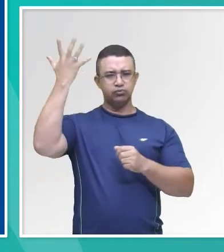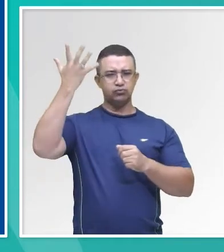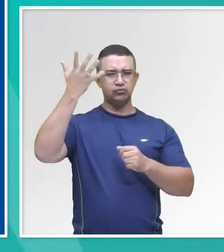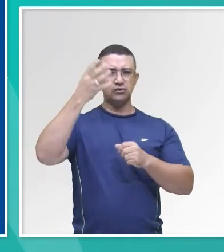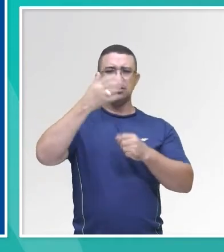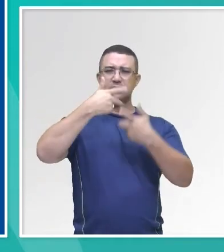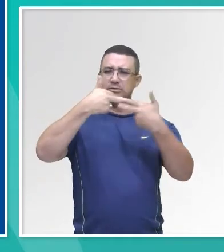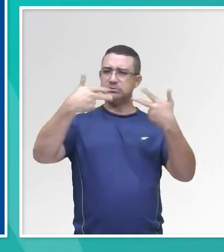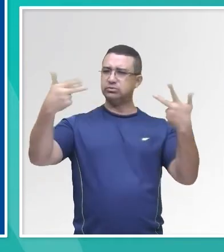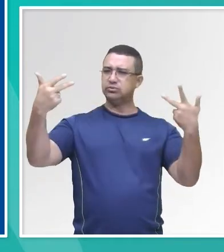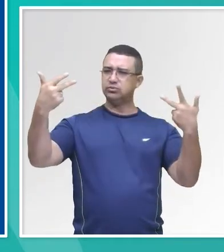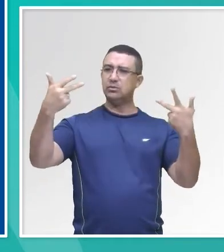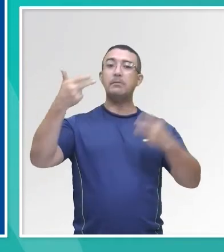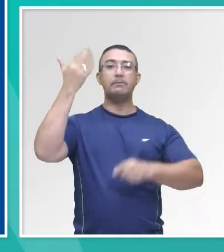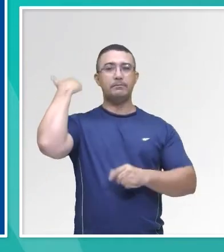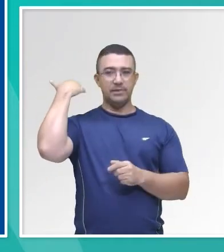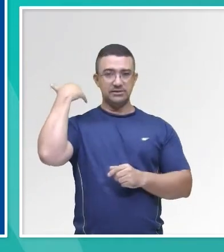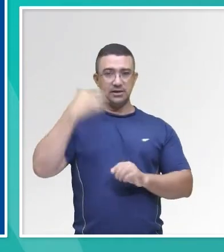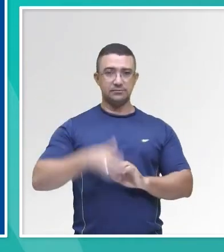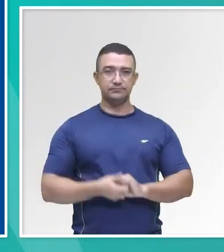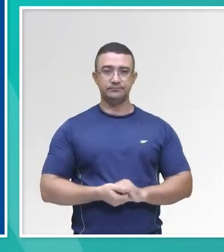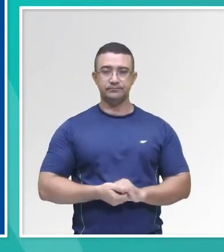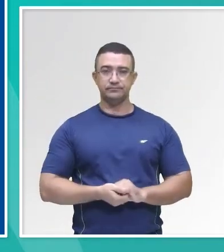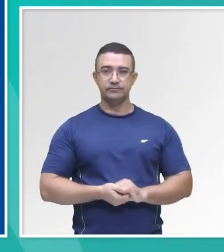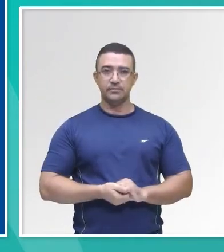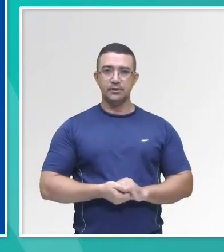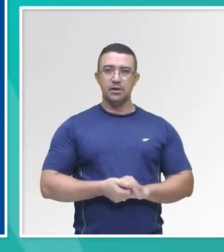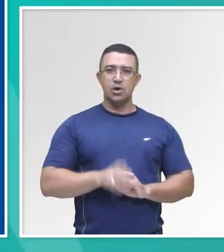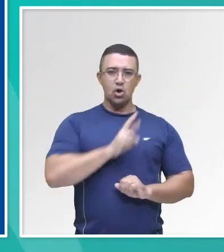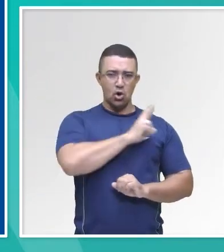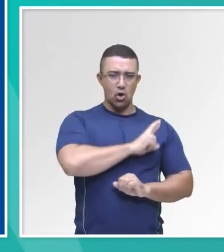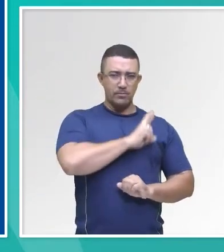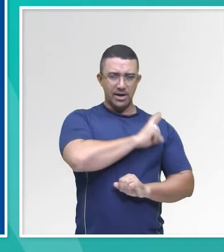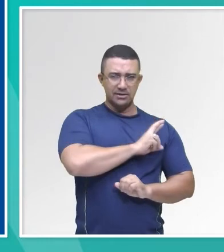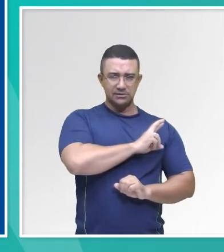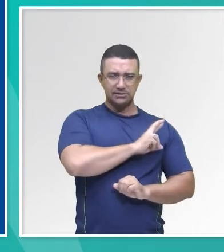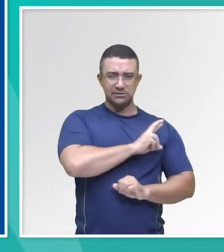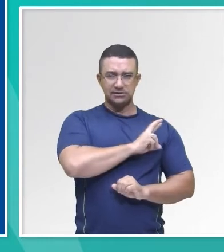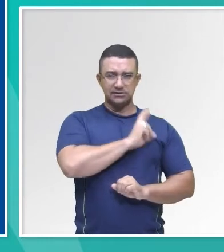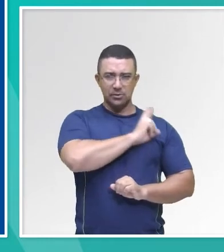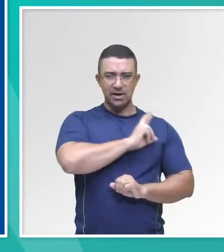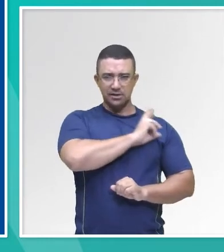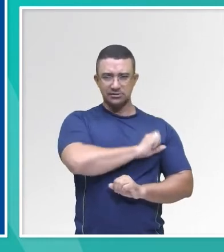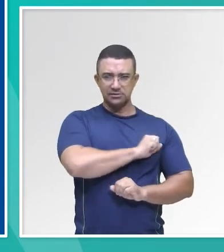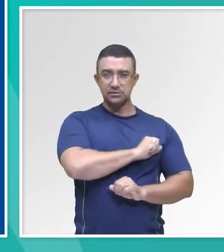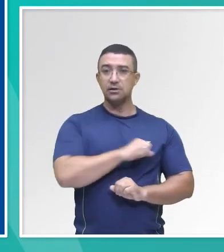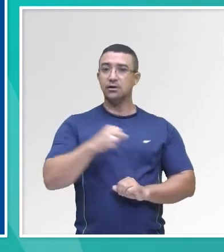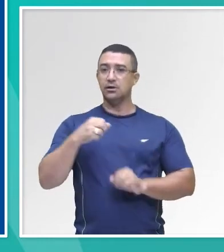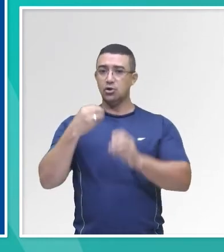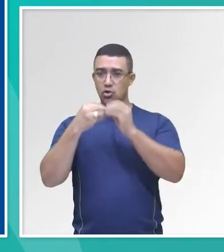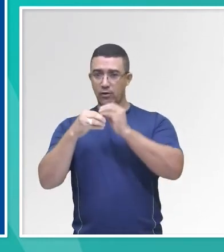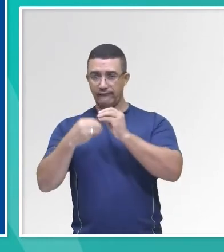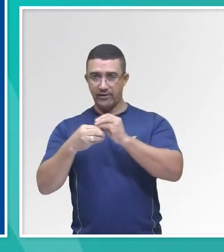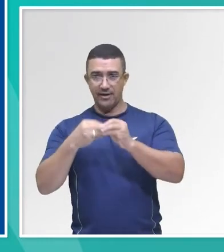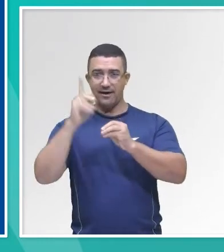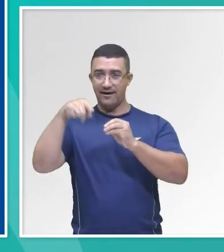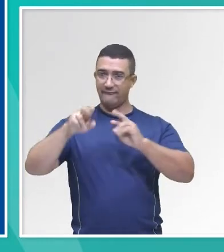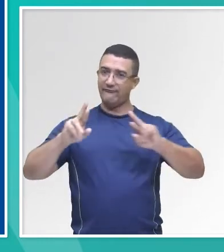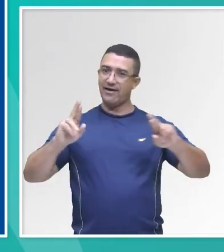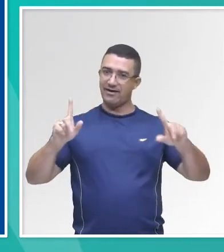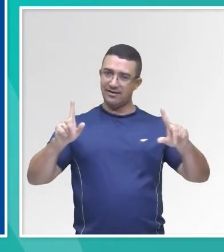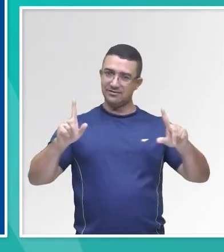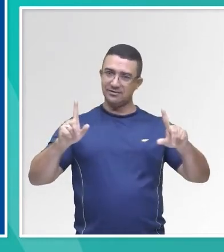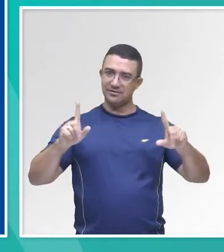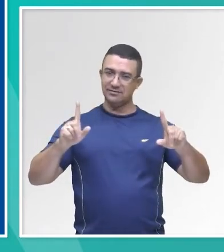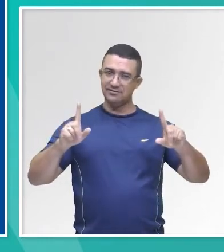para o romance é só de quantidade. Quantidade, está aqui, ó. Quantidade de páginas. Vale a extensão ou o número de páginas. É